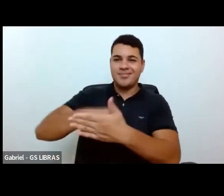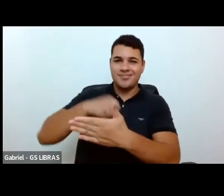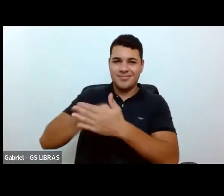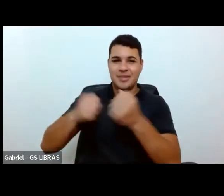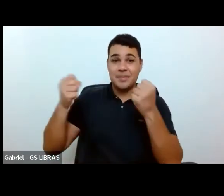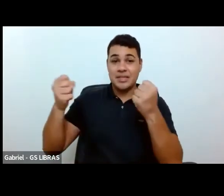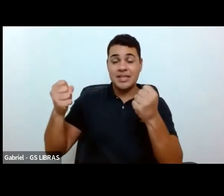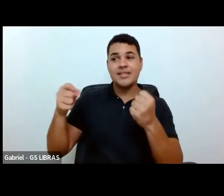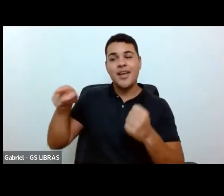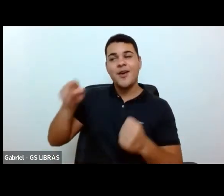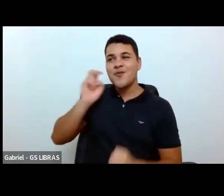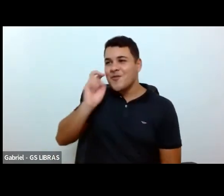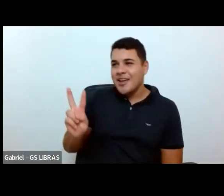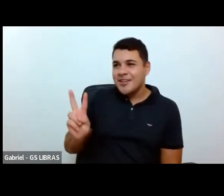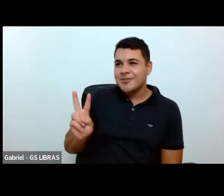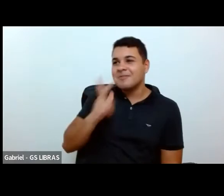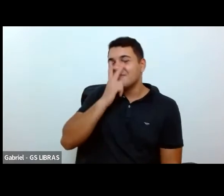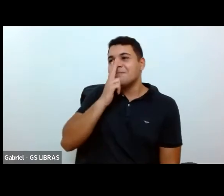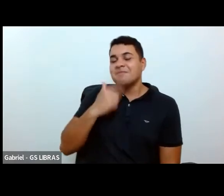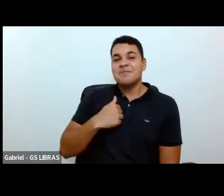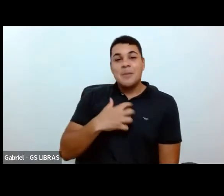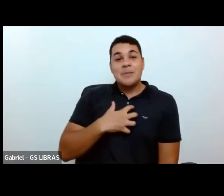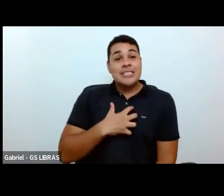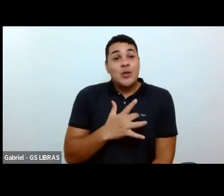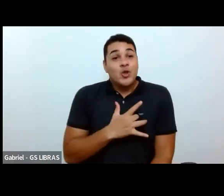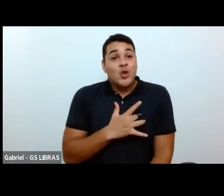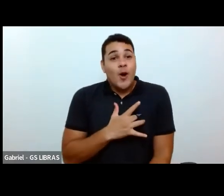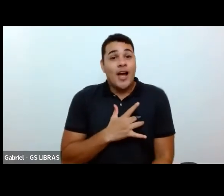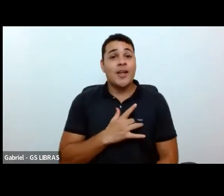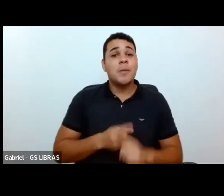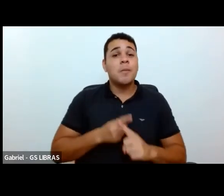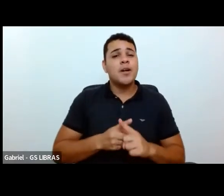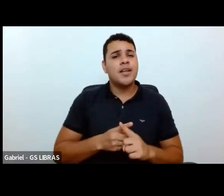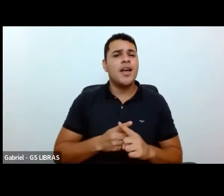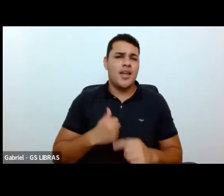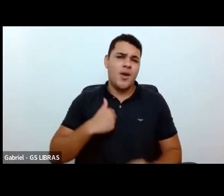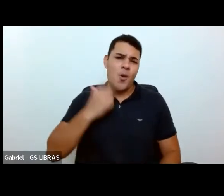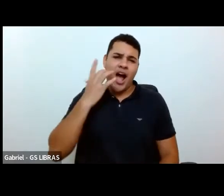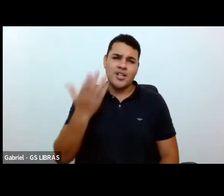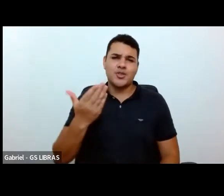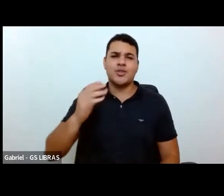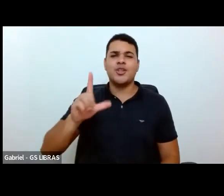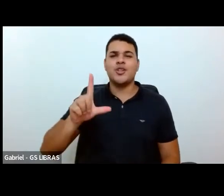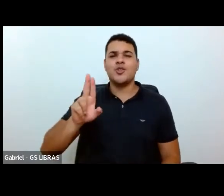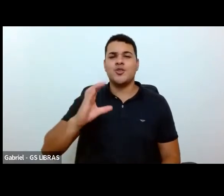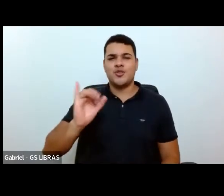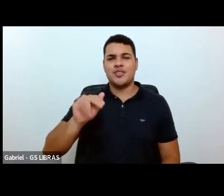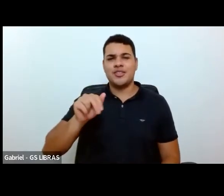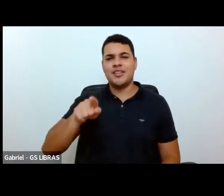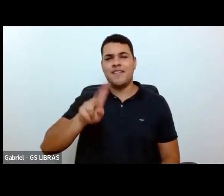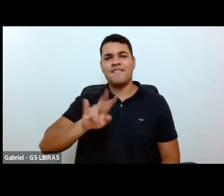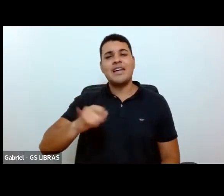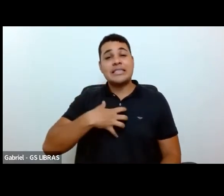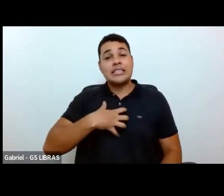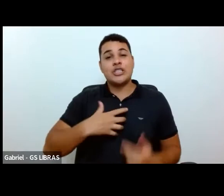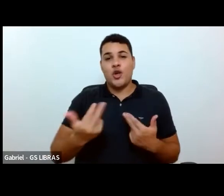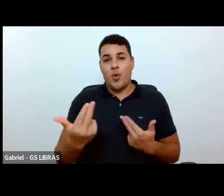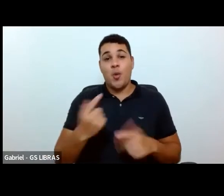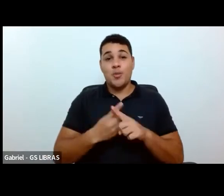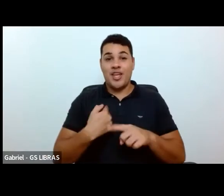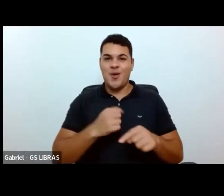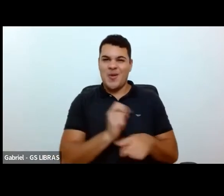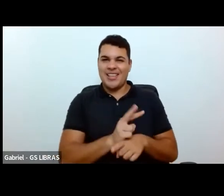isso, me toca por um lado, porque, enfim, acho que Luciana vai sentir o mesmo, né? Quando eu entrei na faculdade na